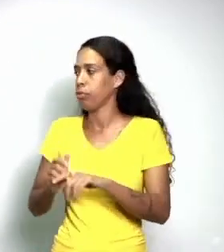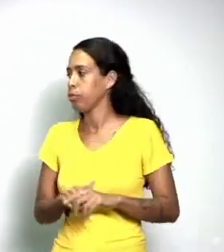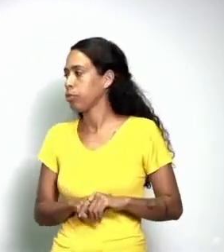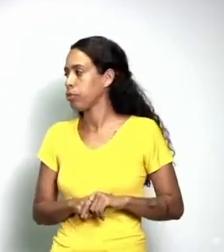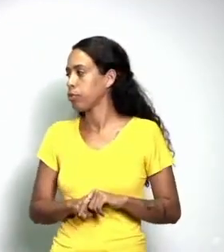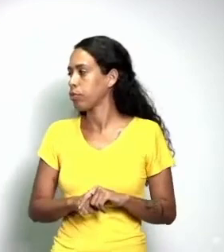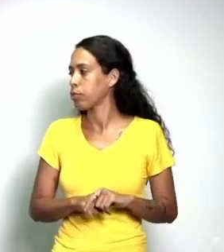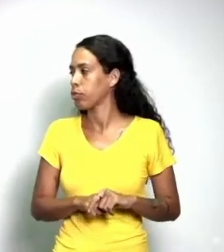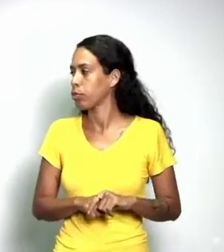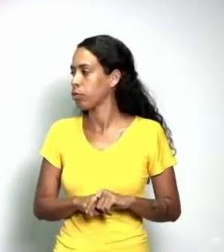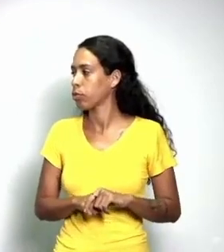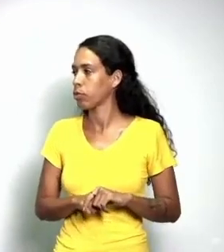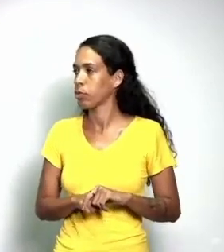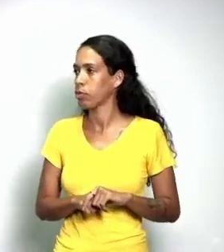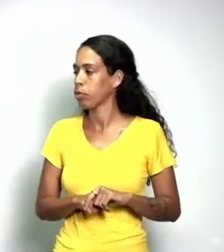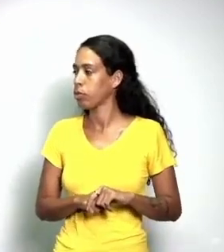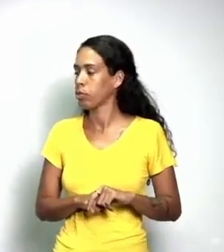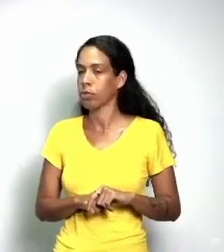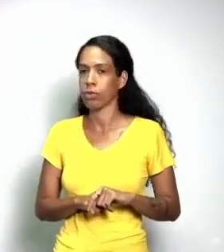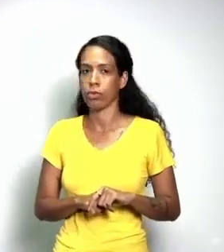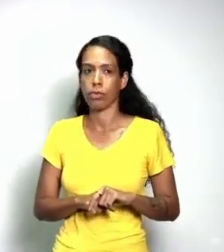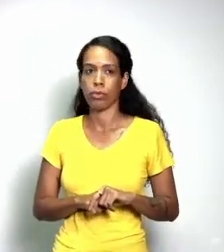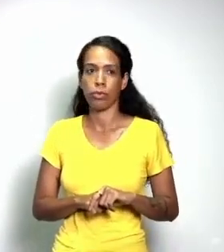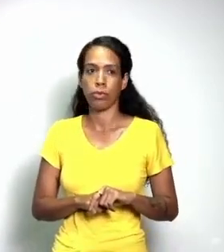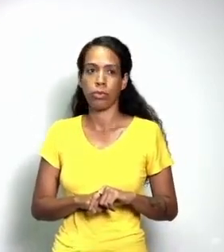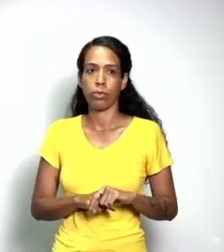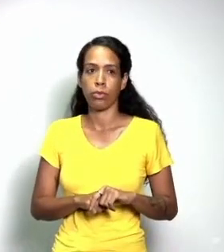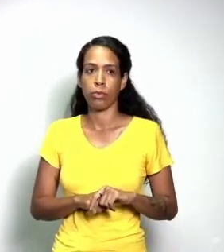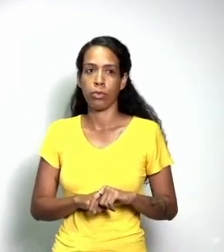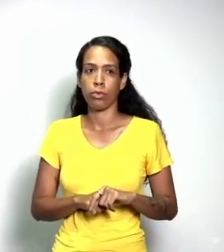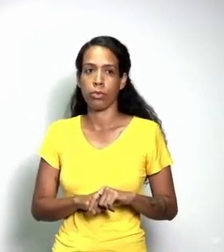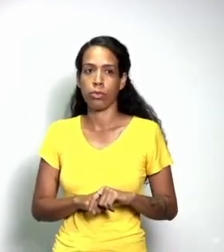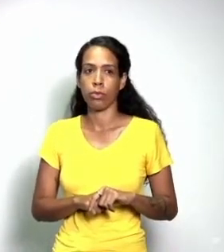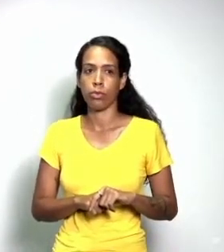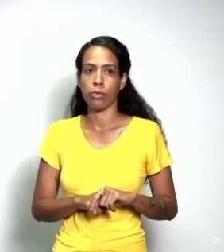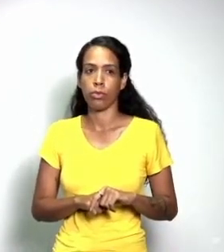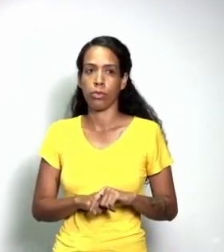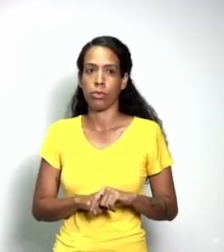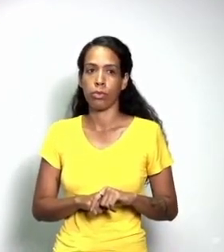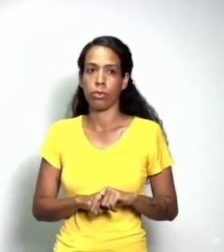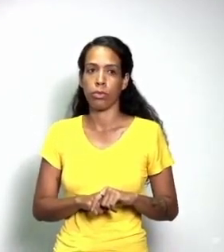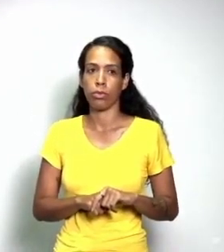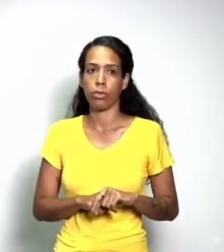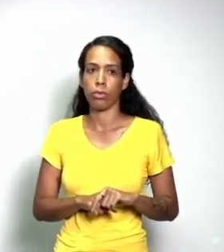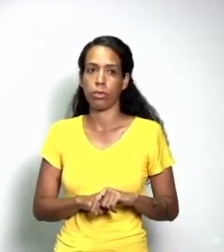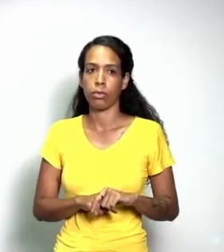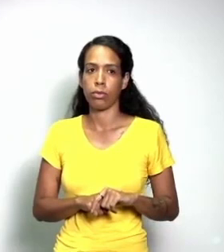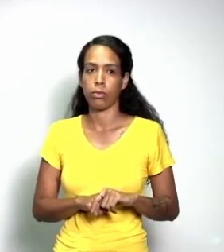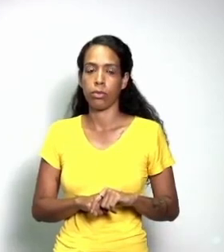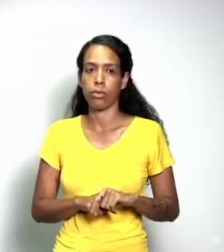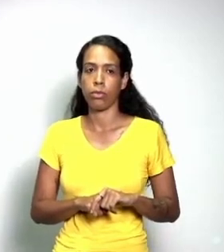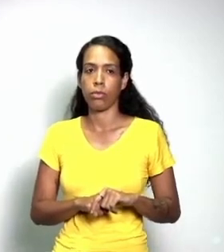é. Mas essa direção de foto,